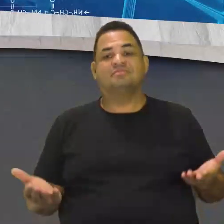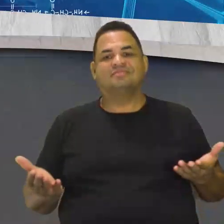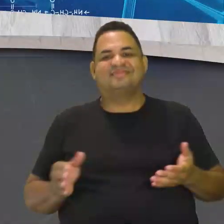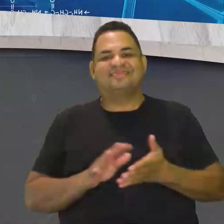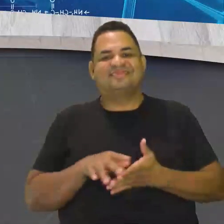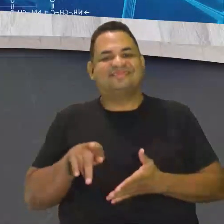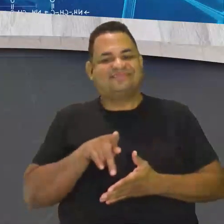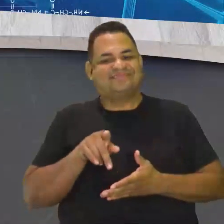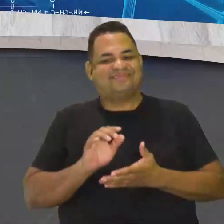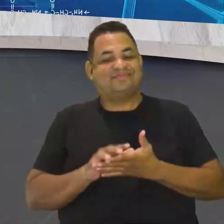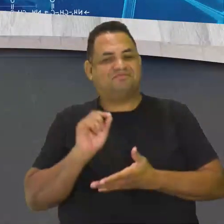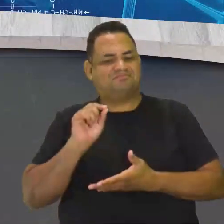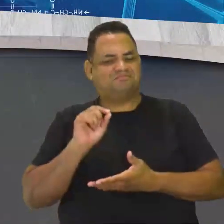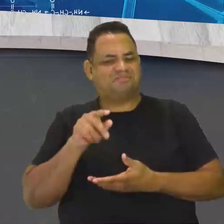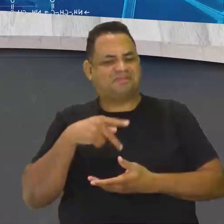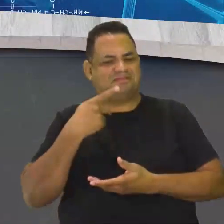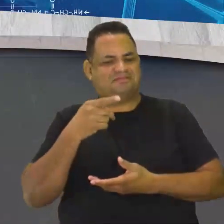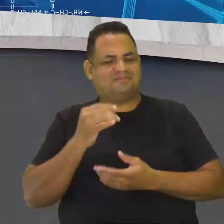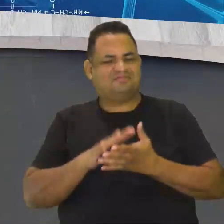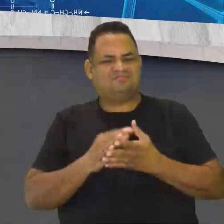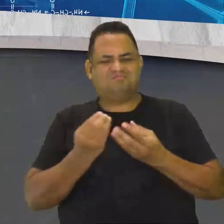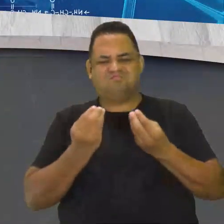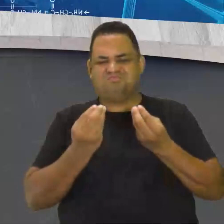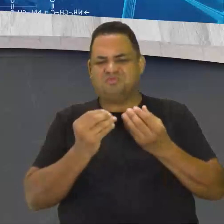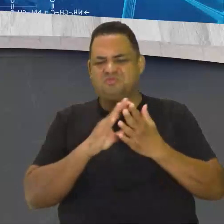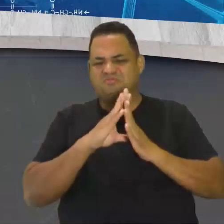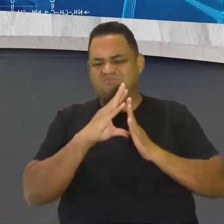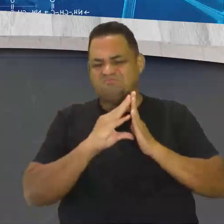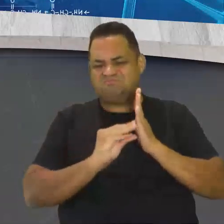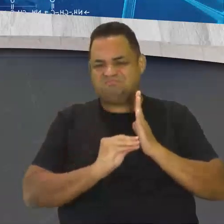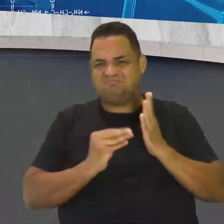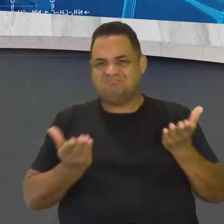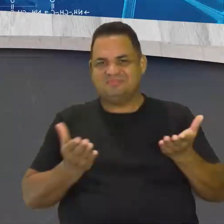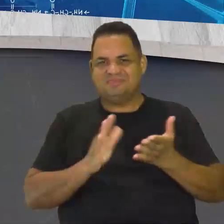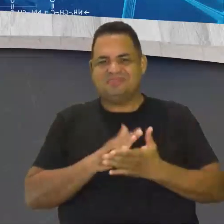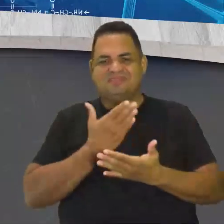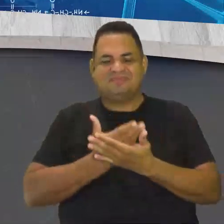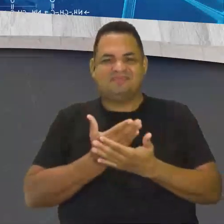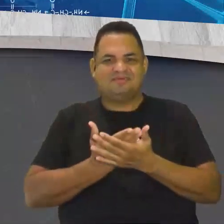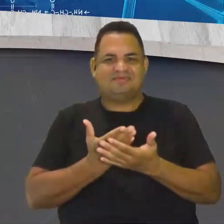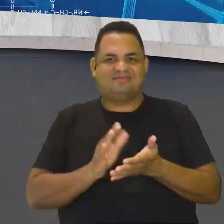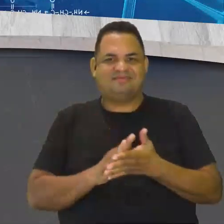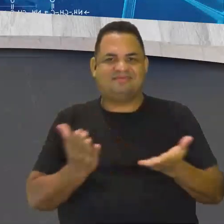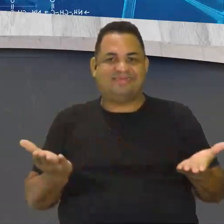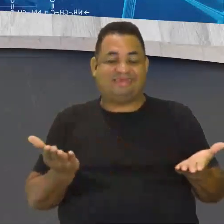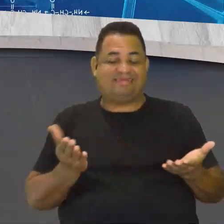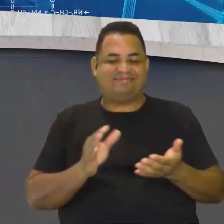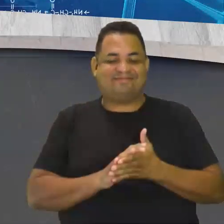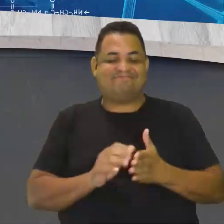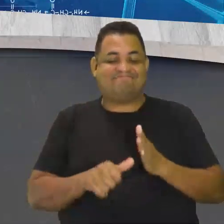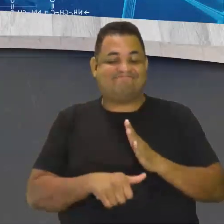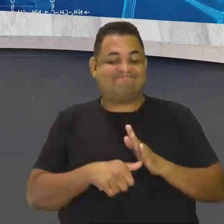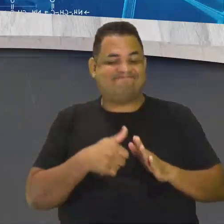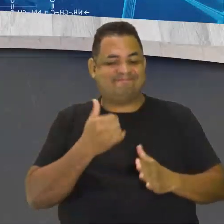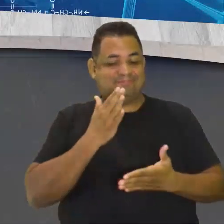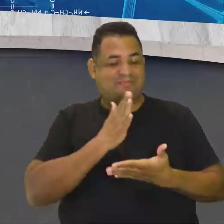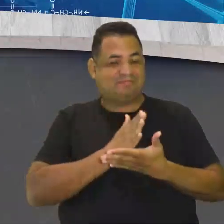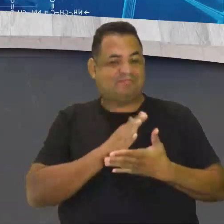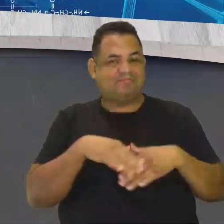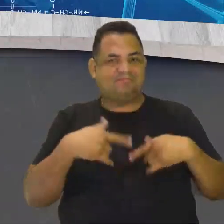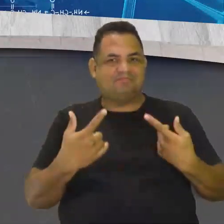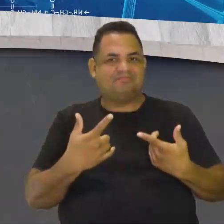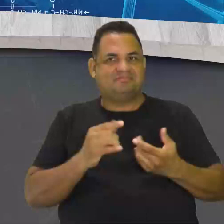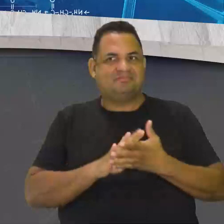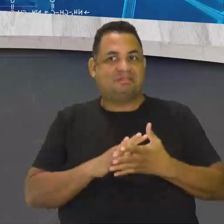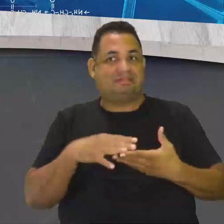Eita, professora, que a senhora falou um monte de coisa pra gente nessa aula, né? E é só a primeira parte, tá, gente?